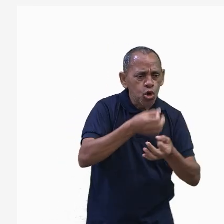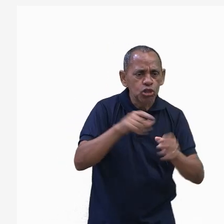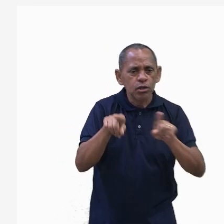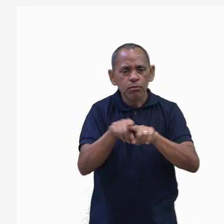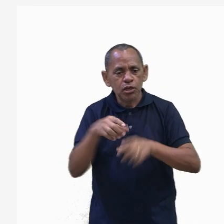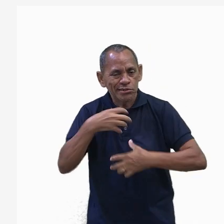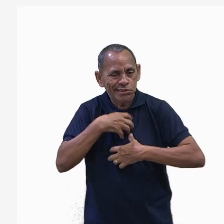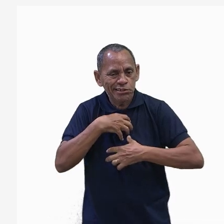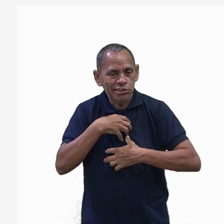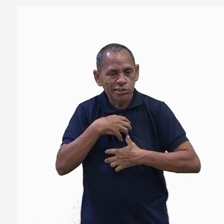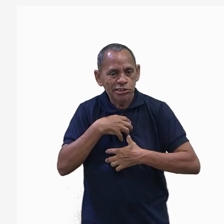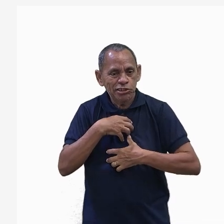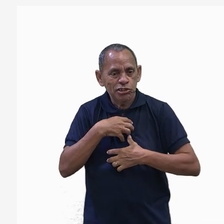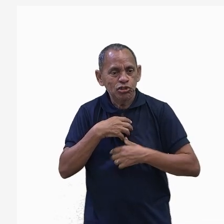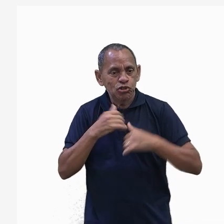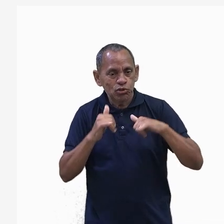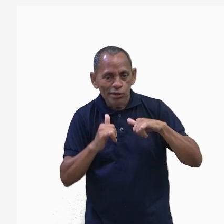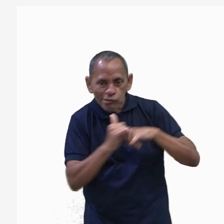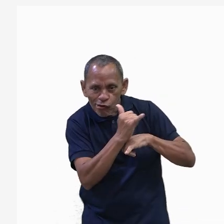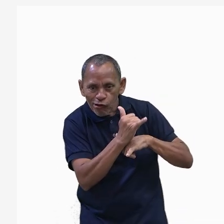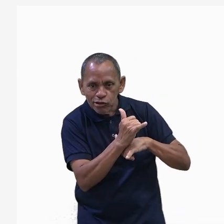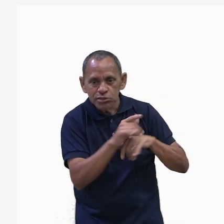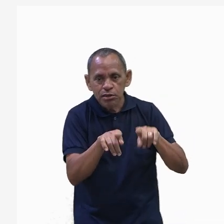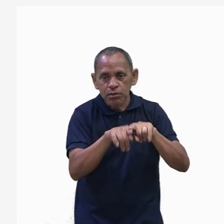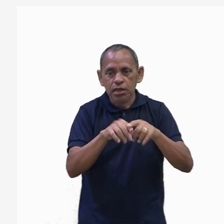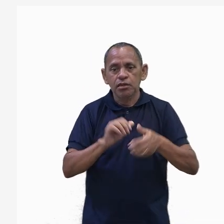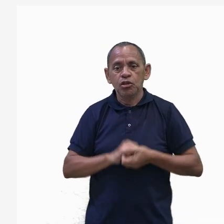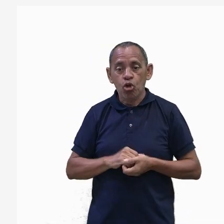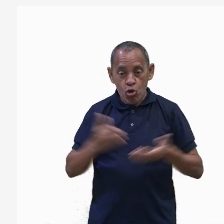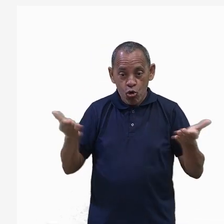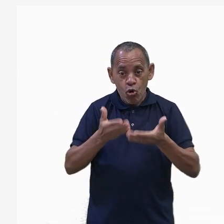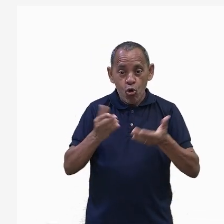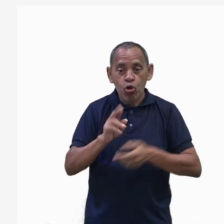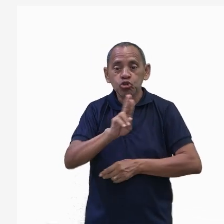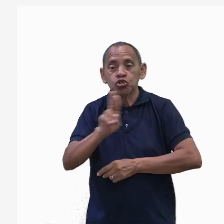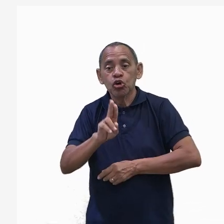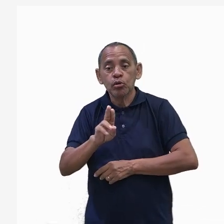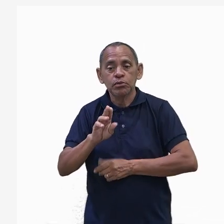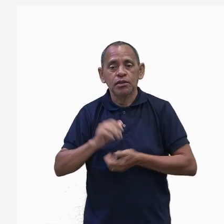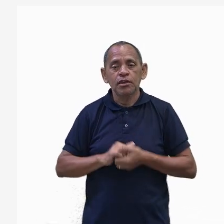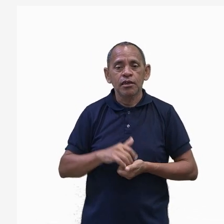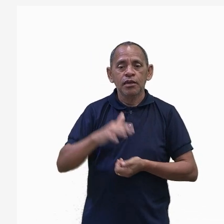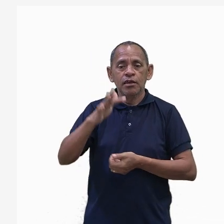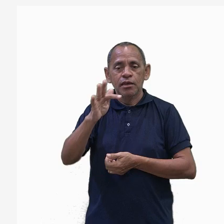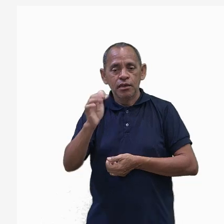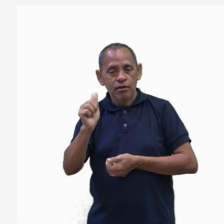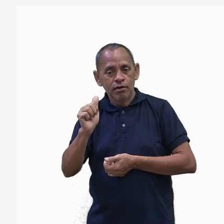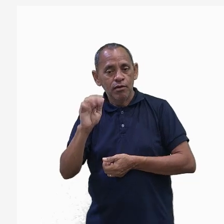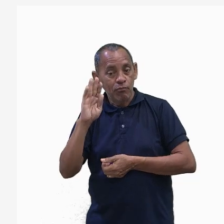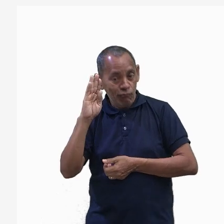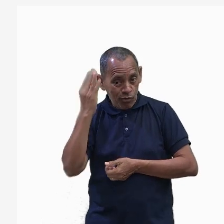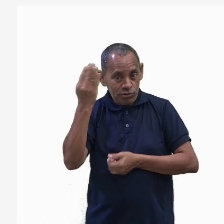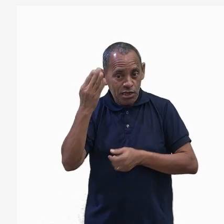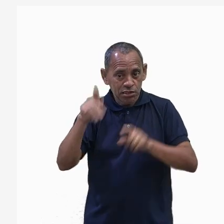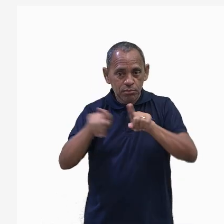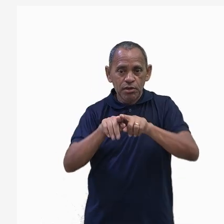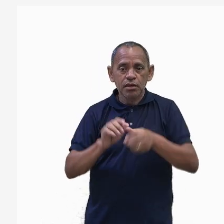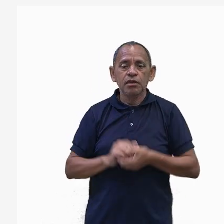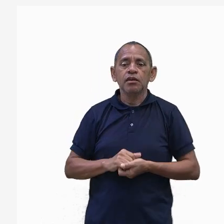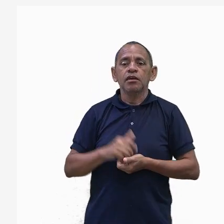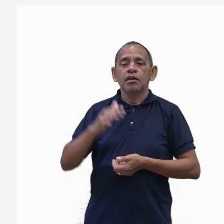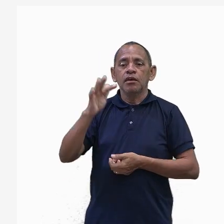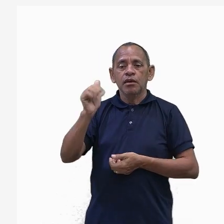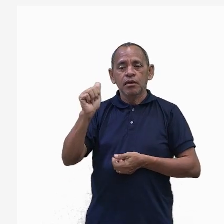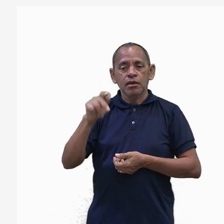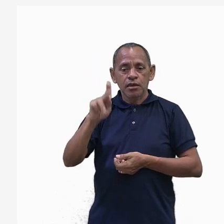enganosos. Hoje, no nosso linguajar, os fake news. As fake news. A sua busca pela verdade, que